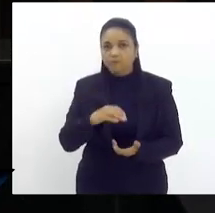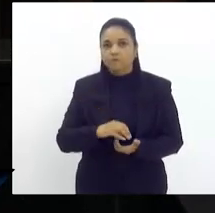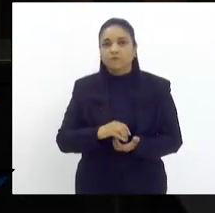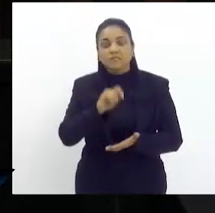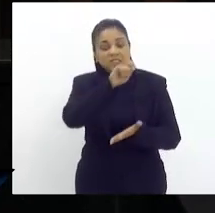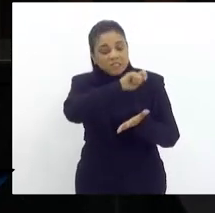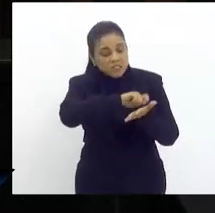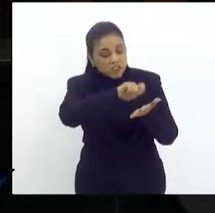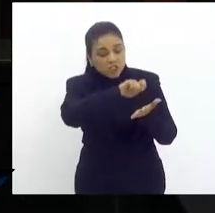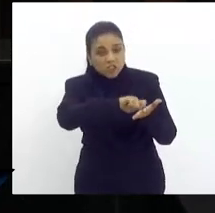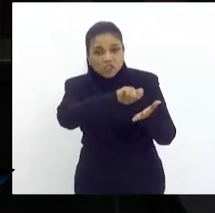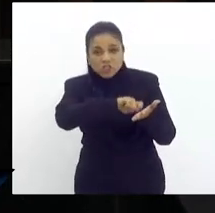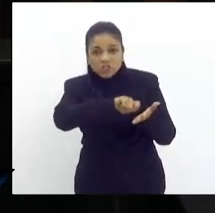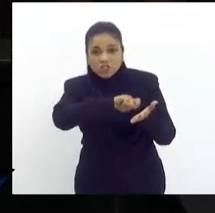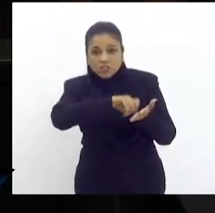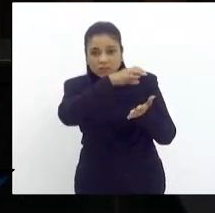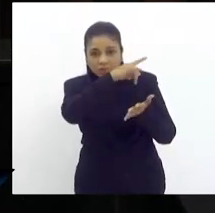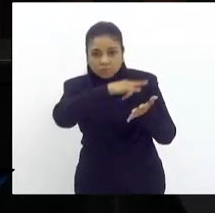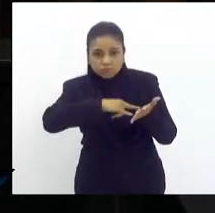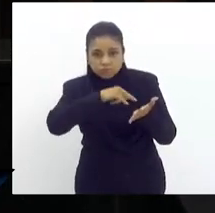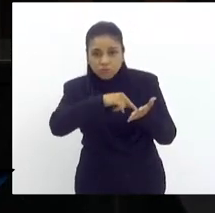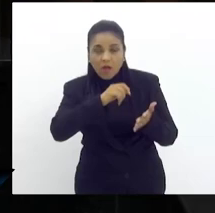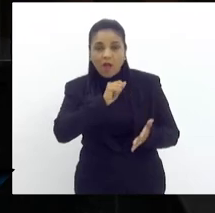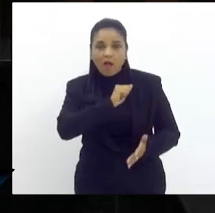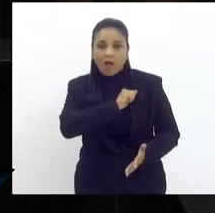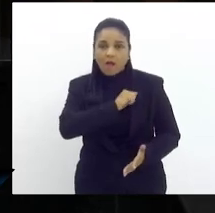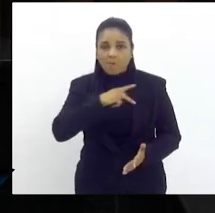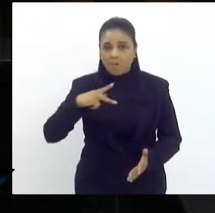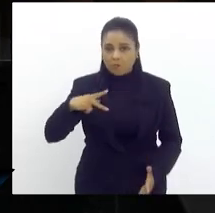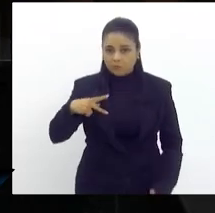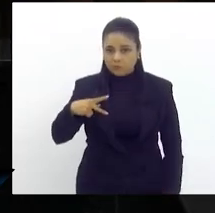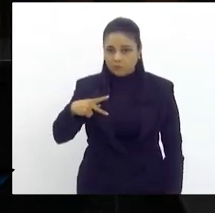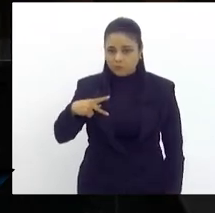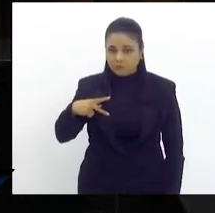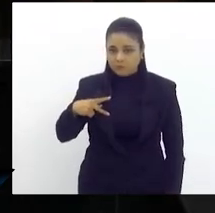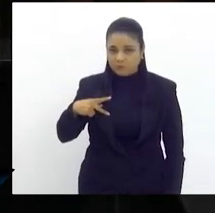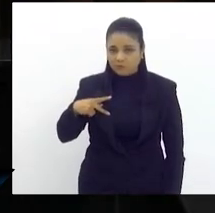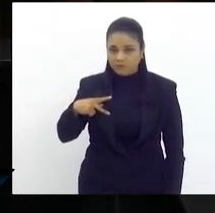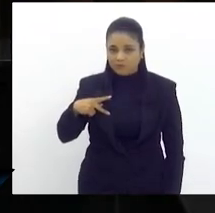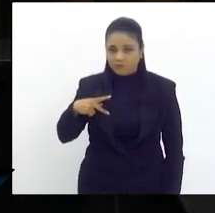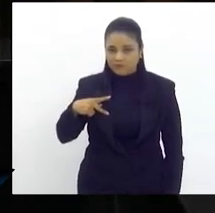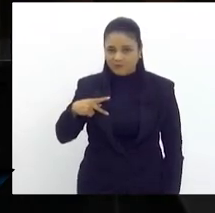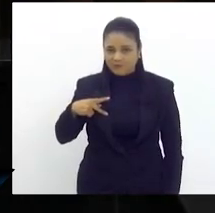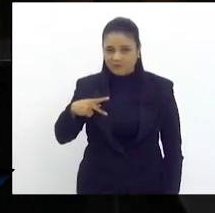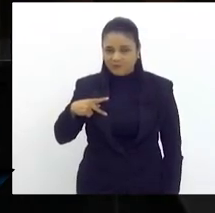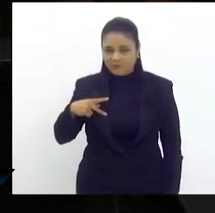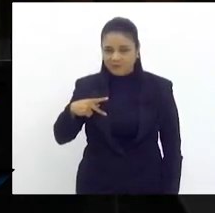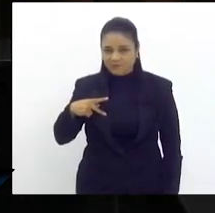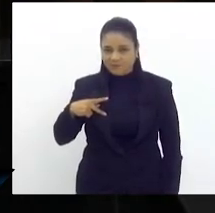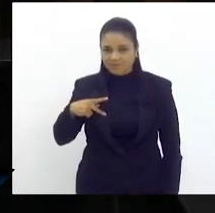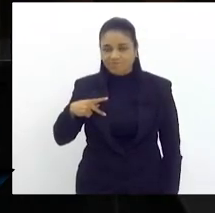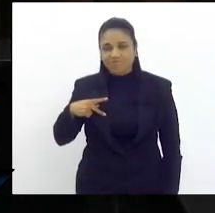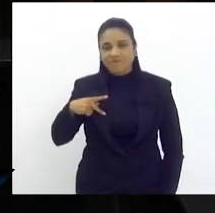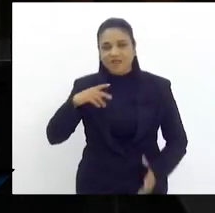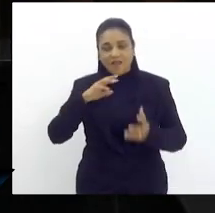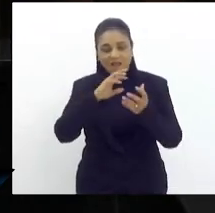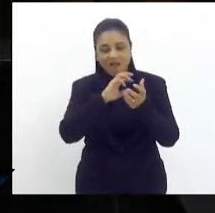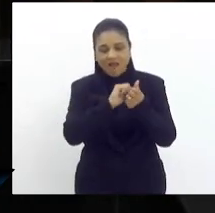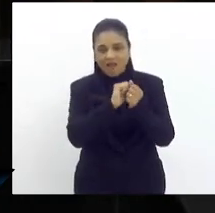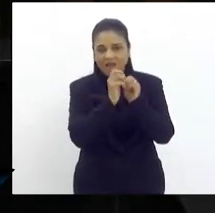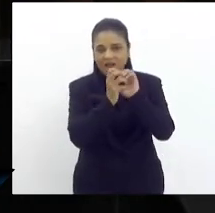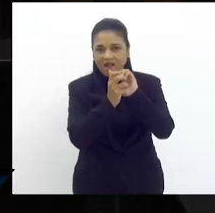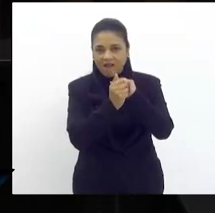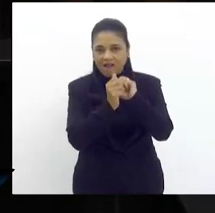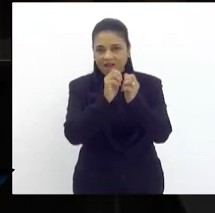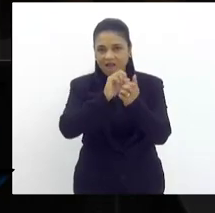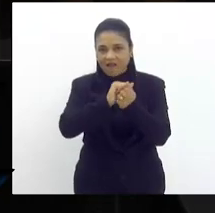exatamente pelos Apóstolos que eram artesãos por